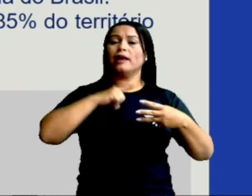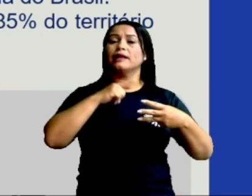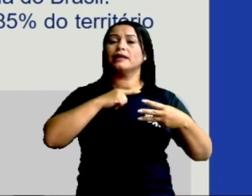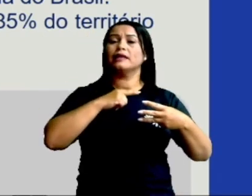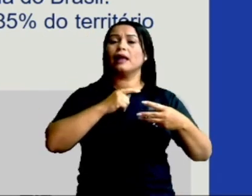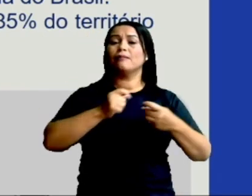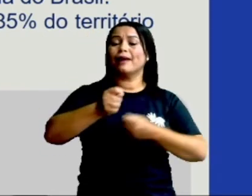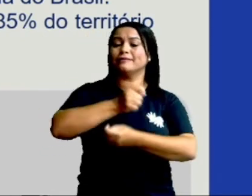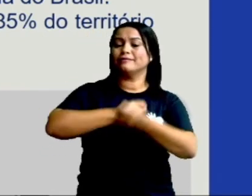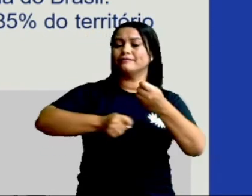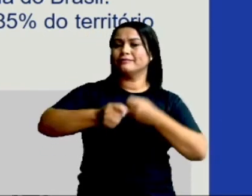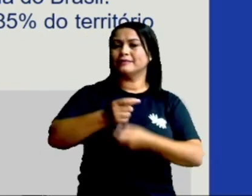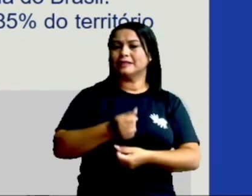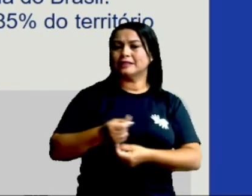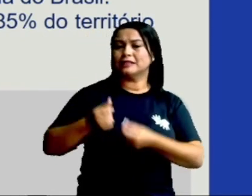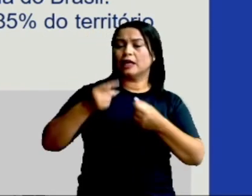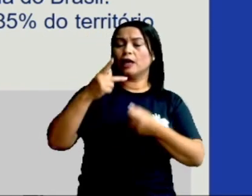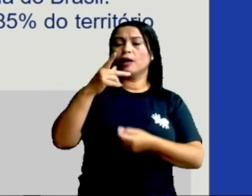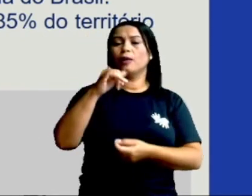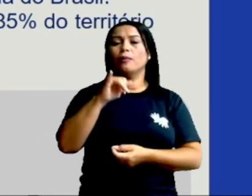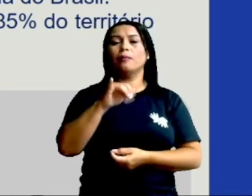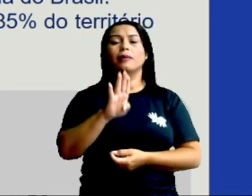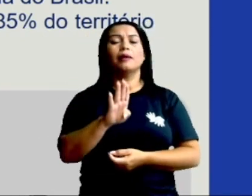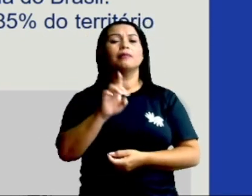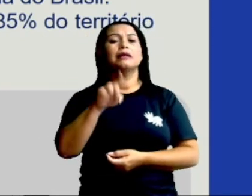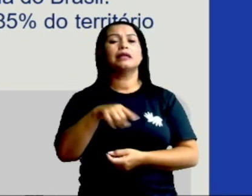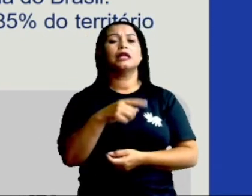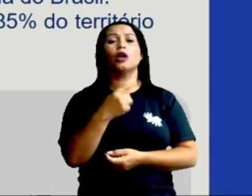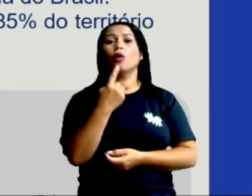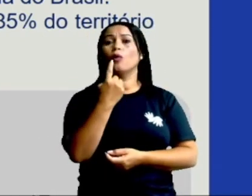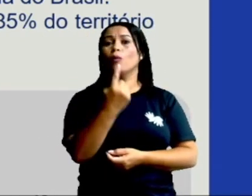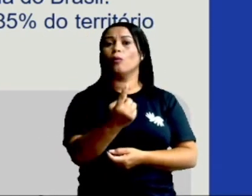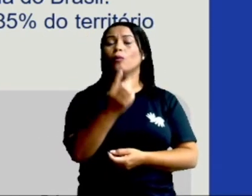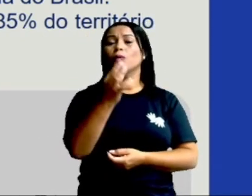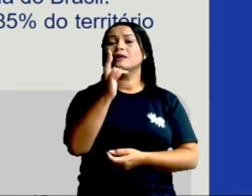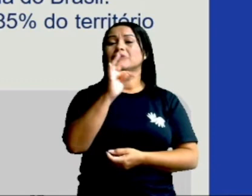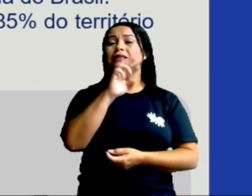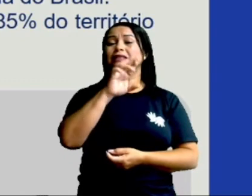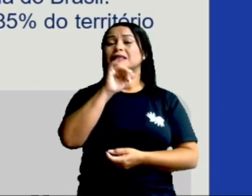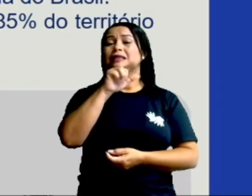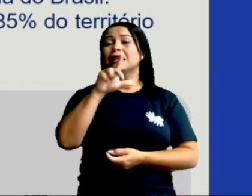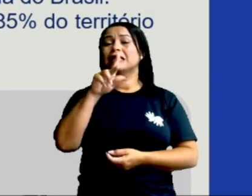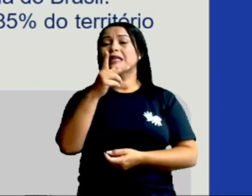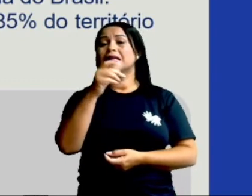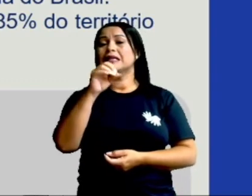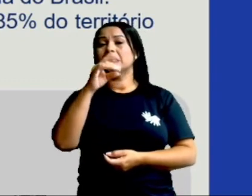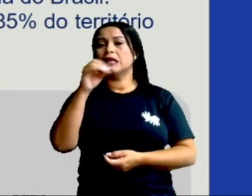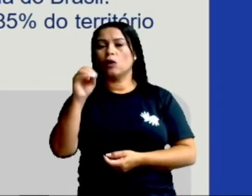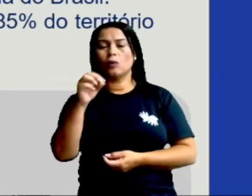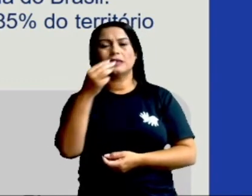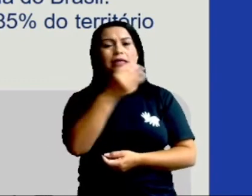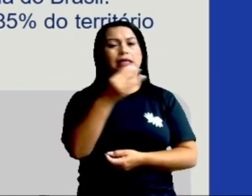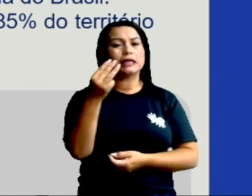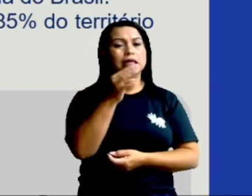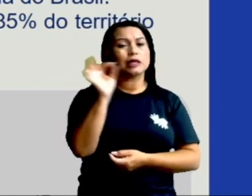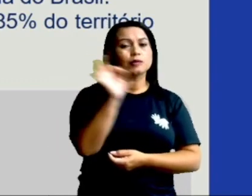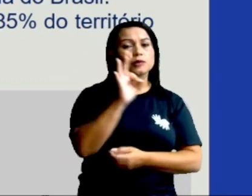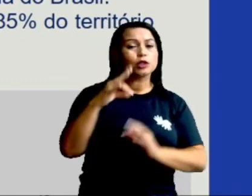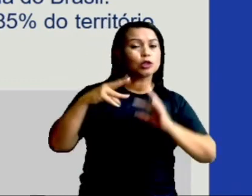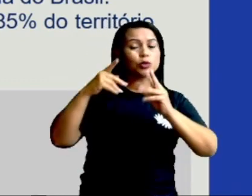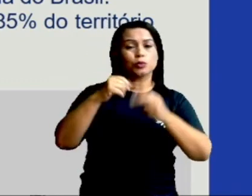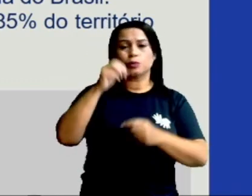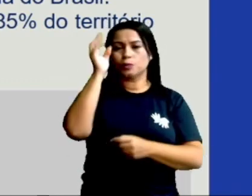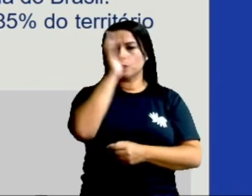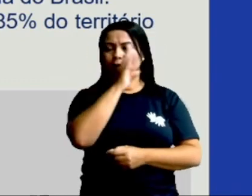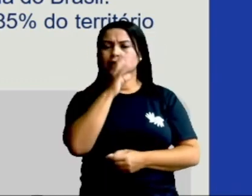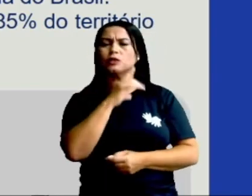circulação de dinheiro possui um PIB de 1 trilhão ocupando um percentual de é o centro de toda a renda do Brasil